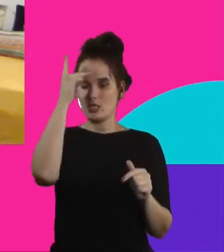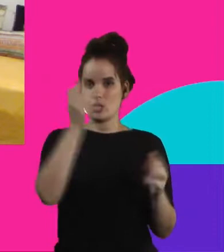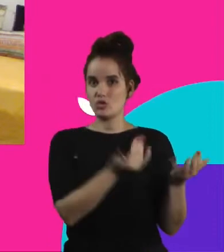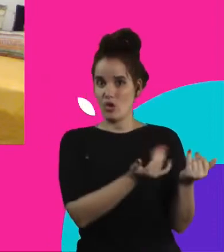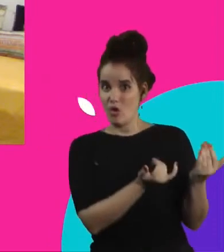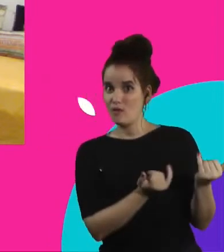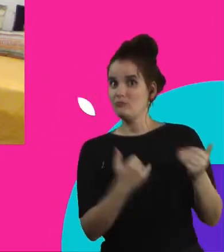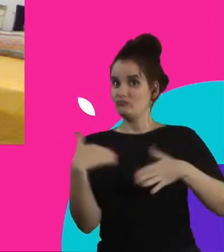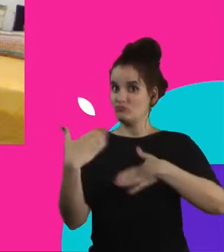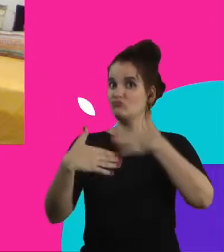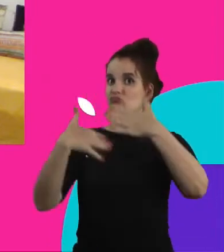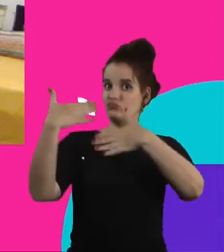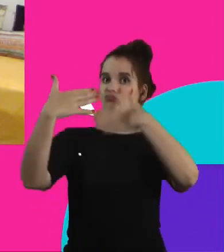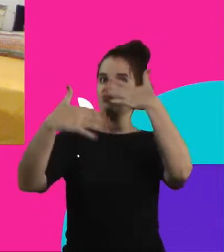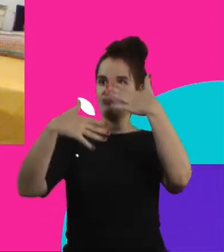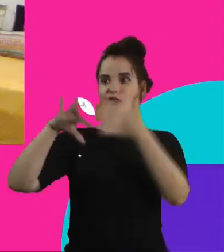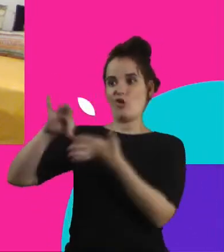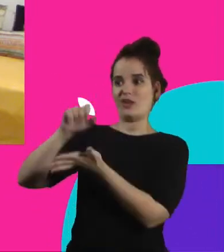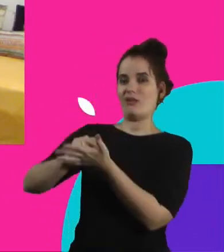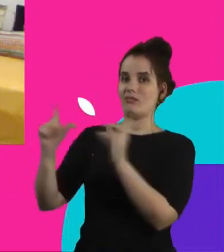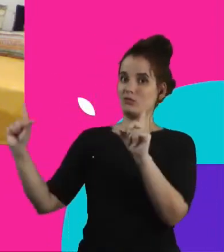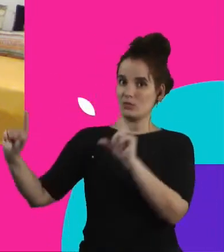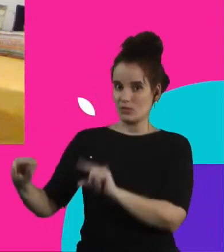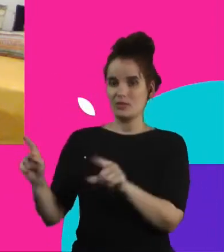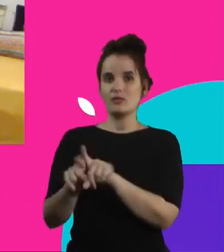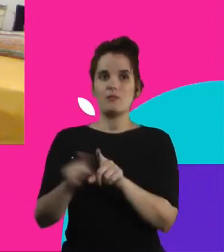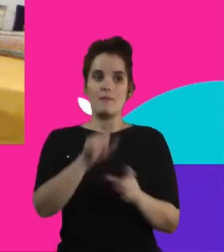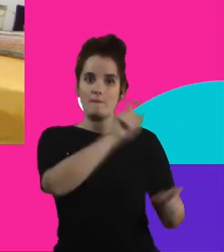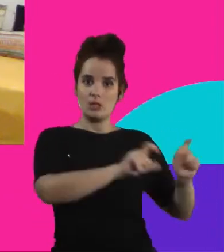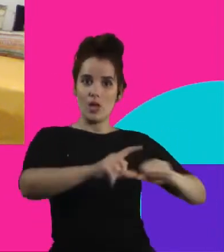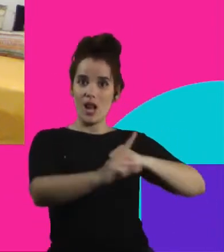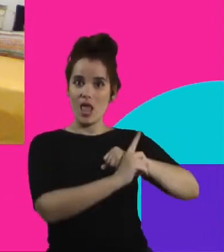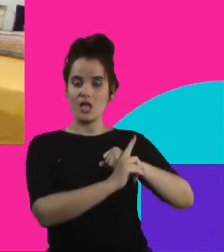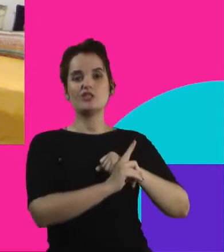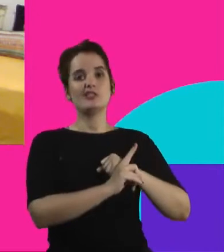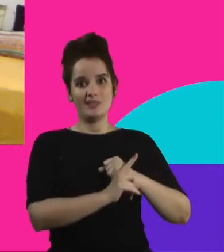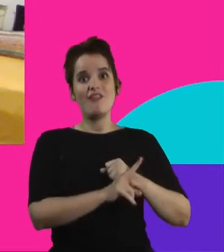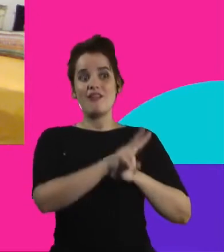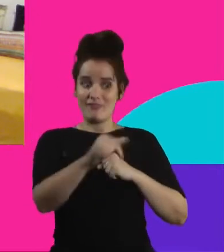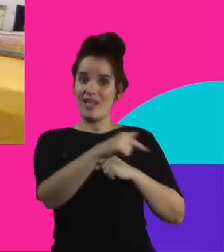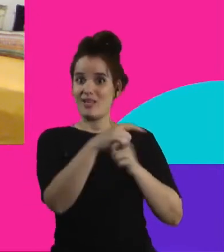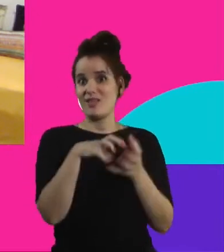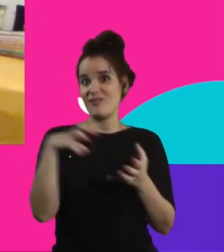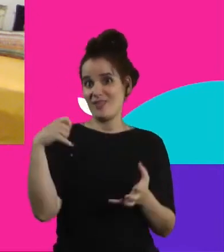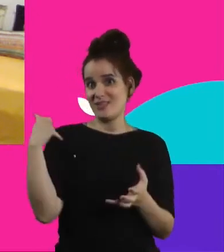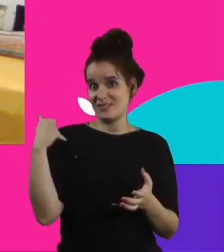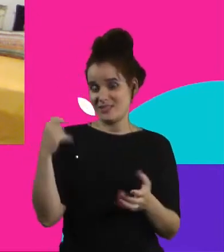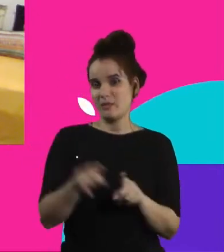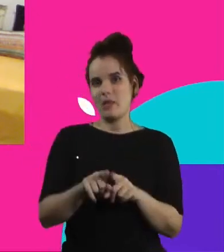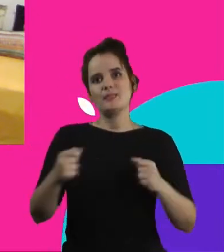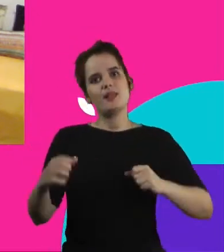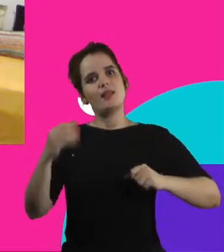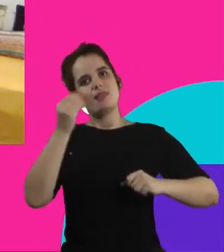reter, e o público consumidor está envelhecendo, né? Então, para eu poder entender as dores, necessidades, saber me comunicar com esse consumidor